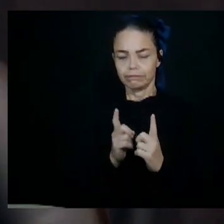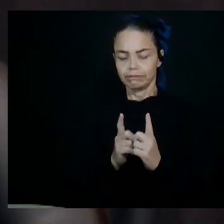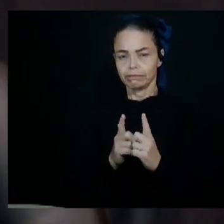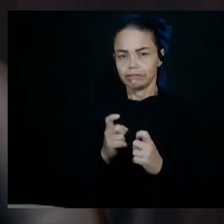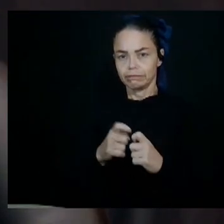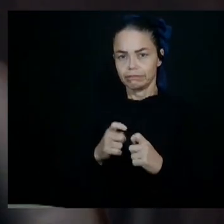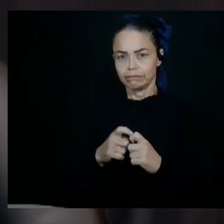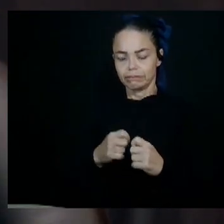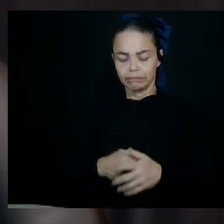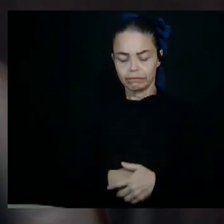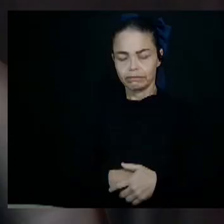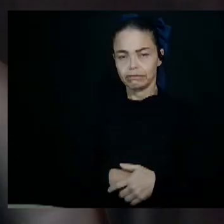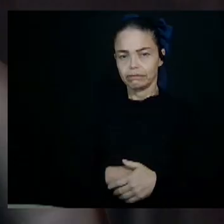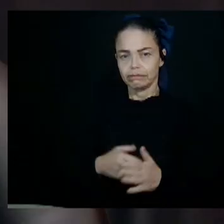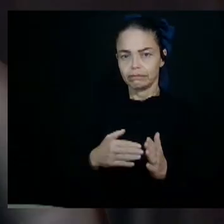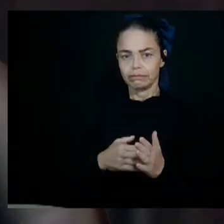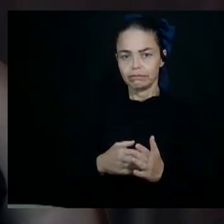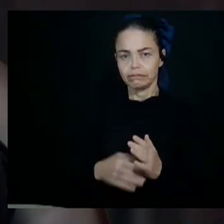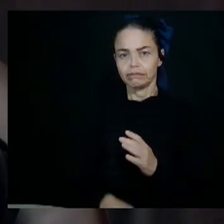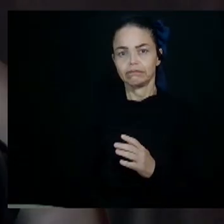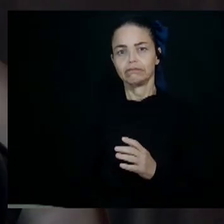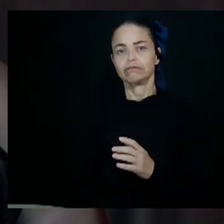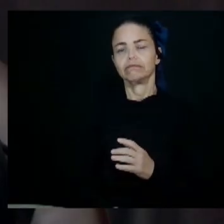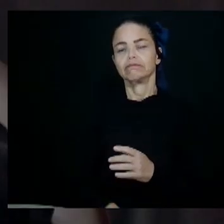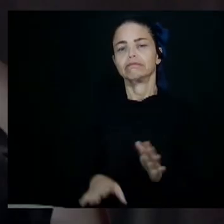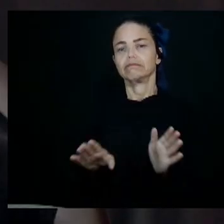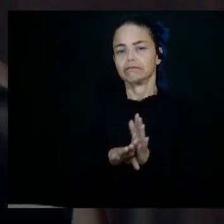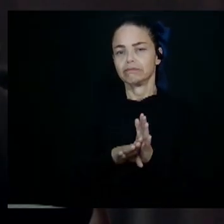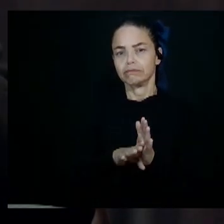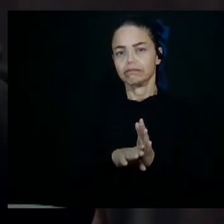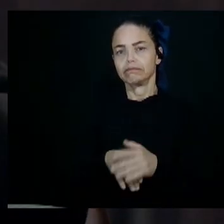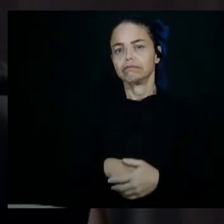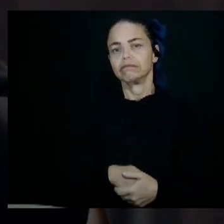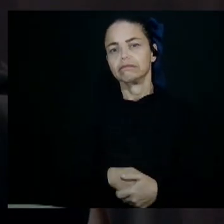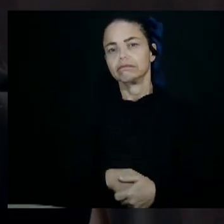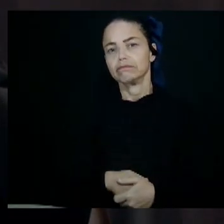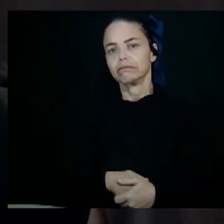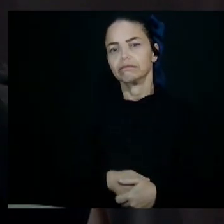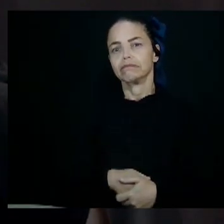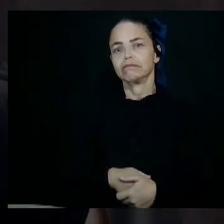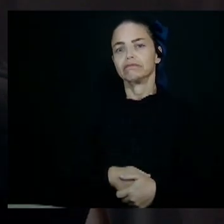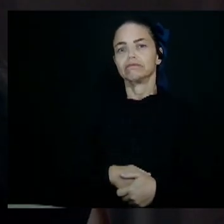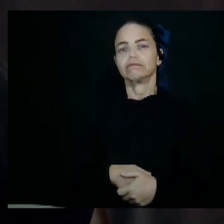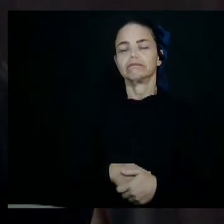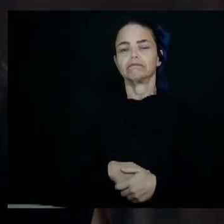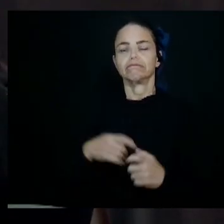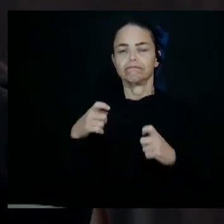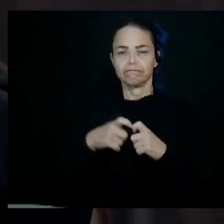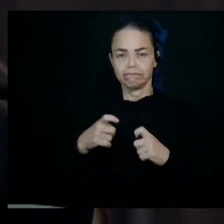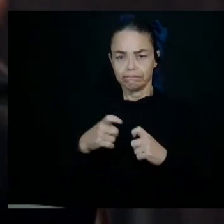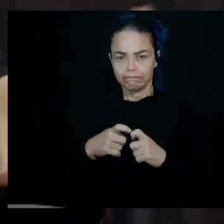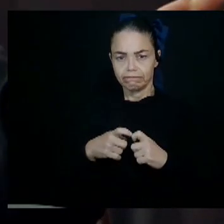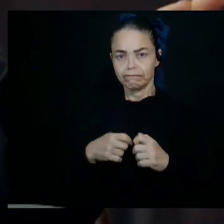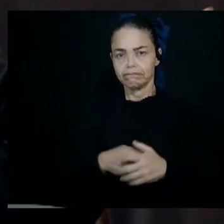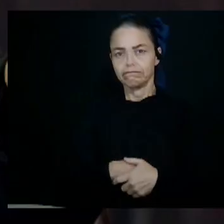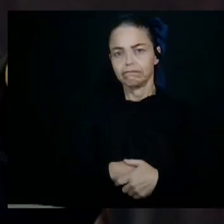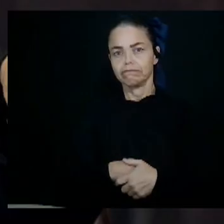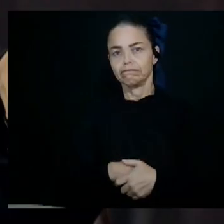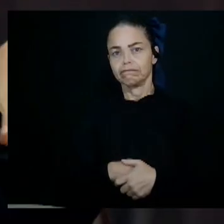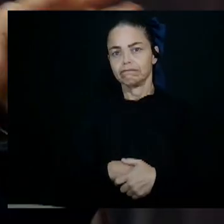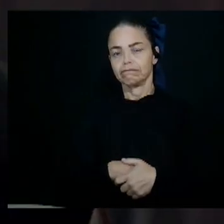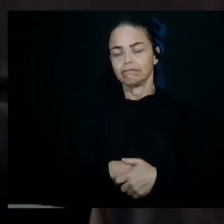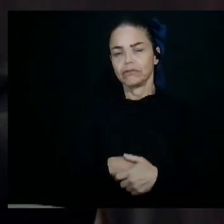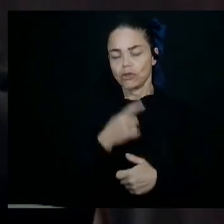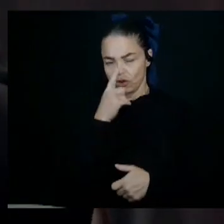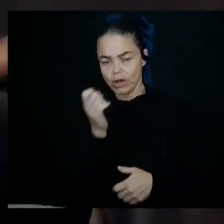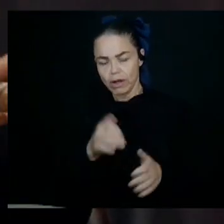ano, estava na passagem, um ano, eu cheguei naquele ambulatório, um lixo.